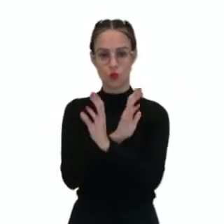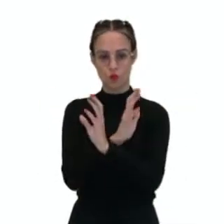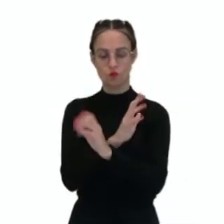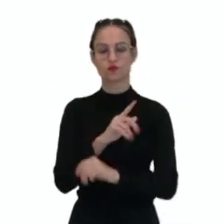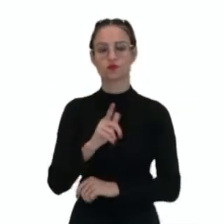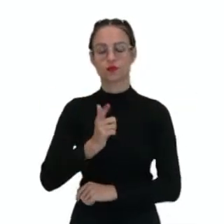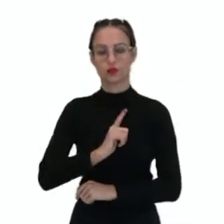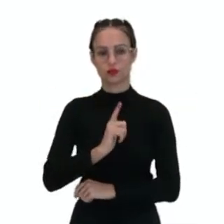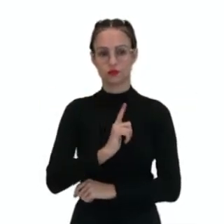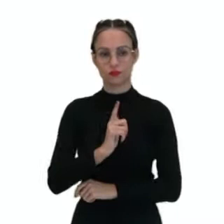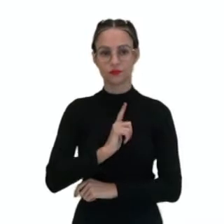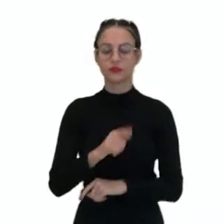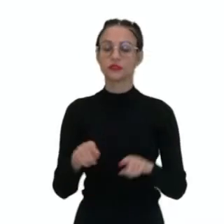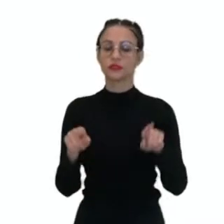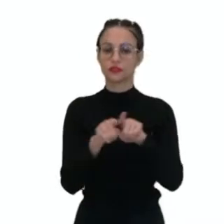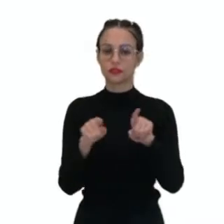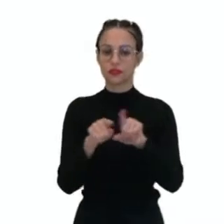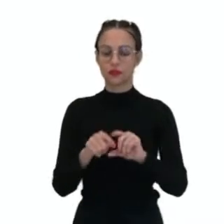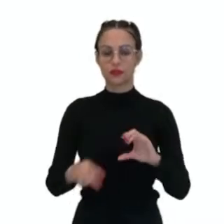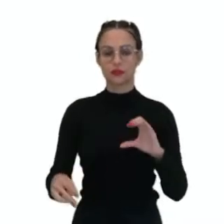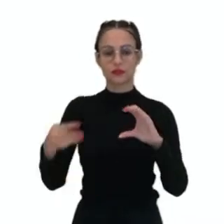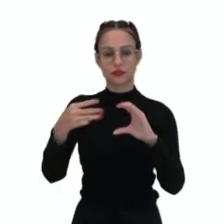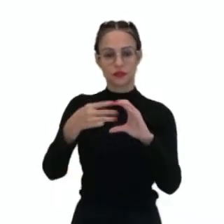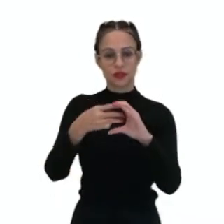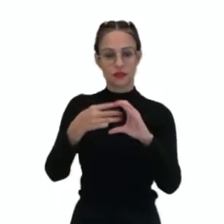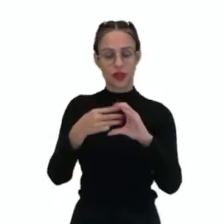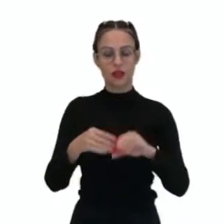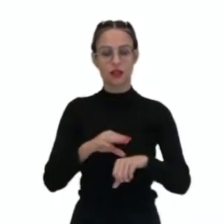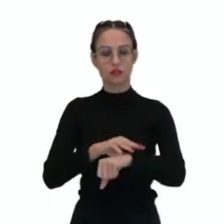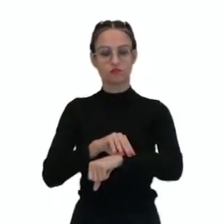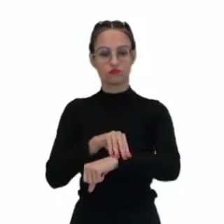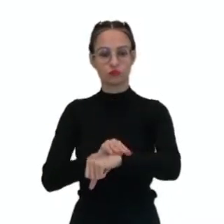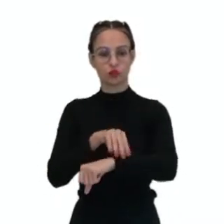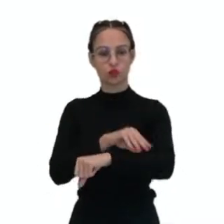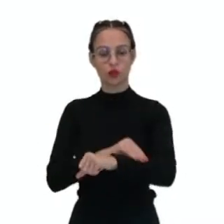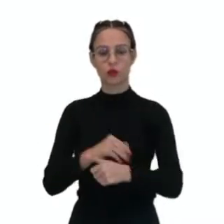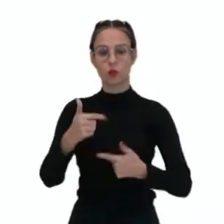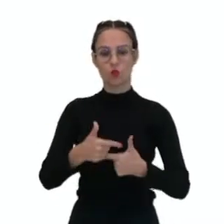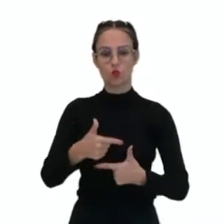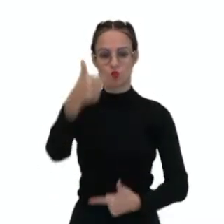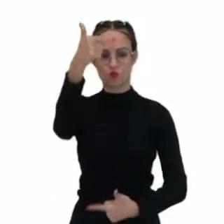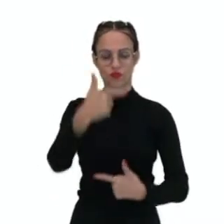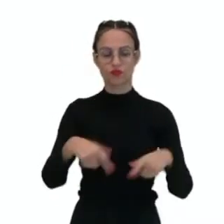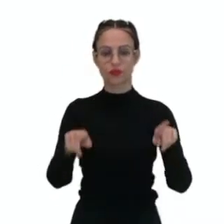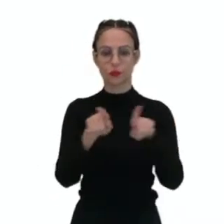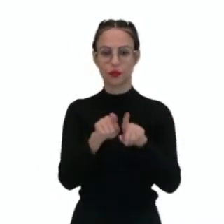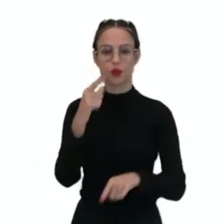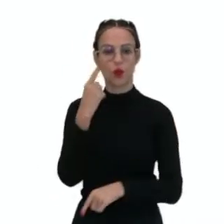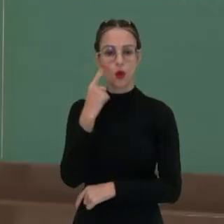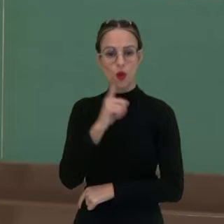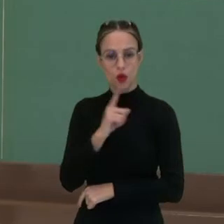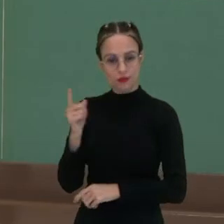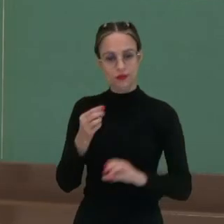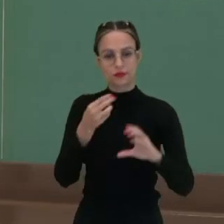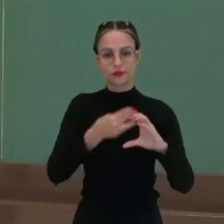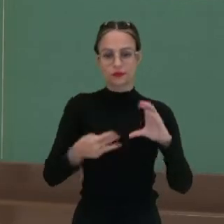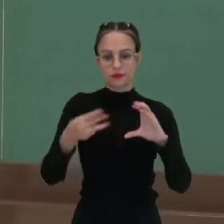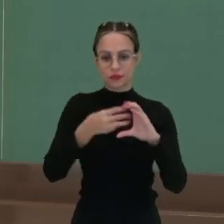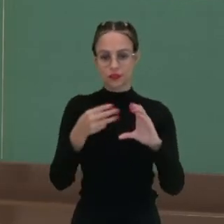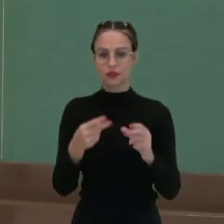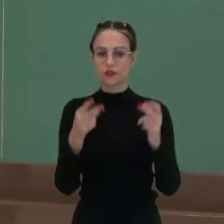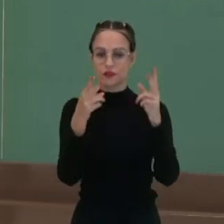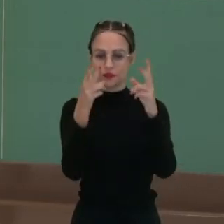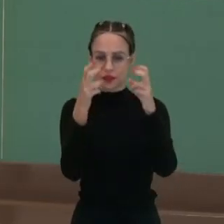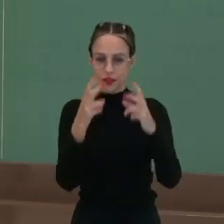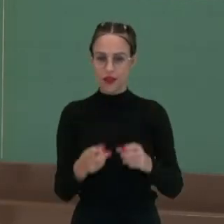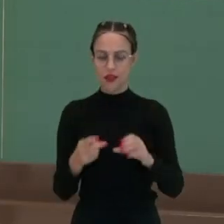esquelética, do nosso esqueleto, e aqui uma célula muscular lisa. Então, nessas células a gente consegue enxergar